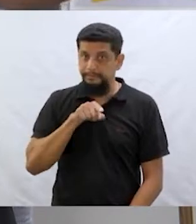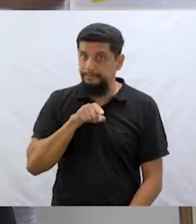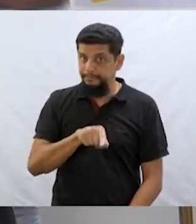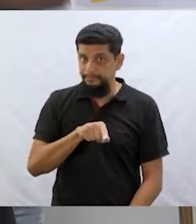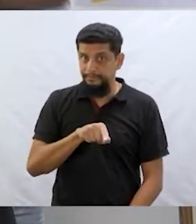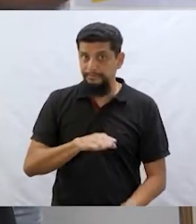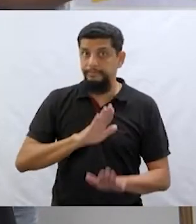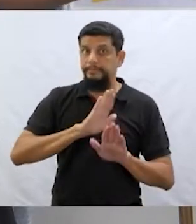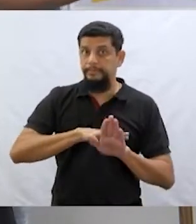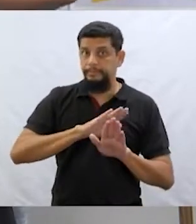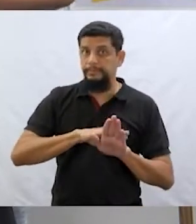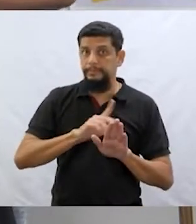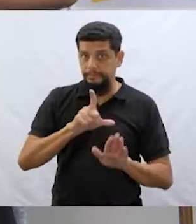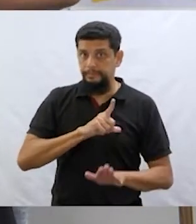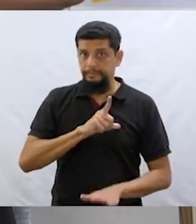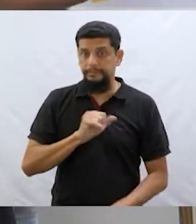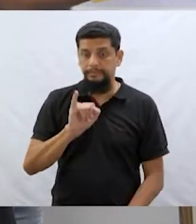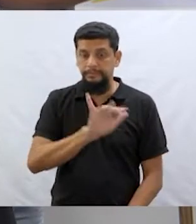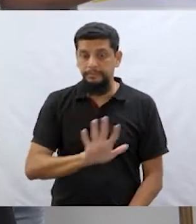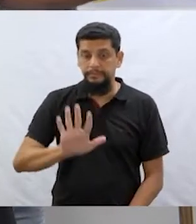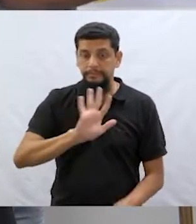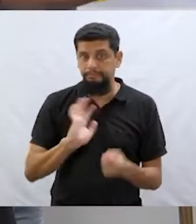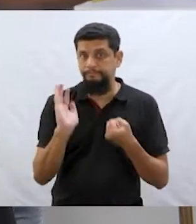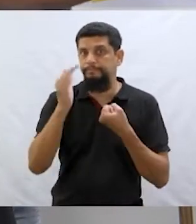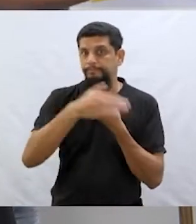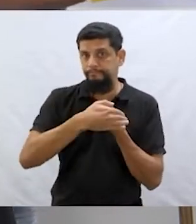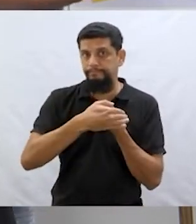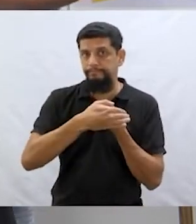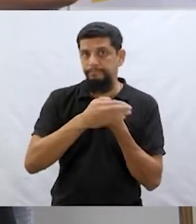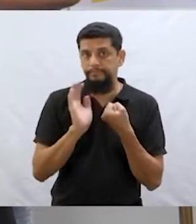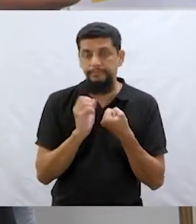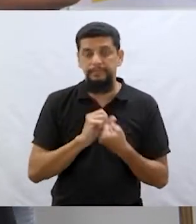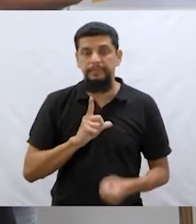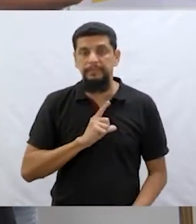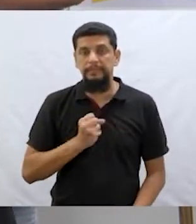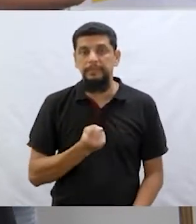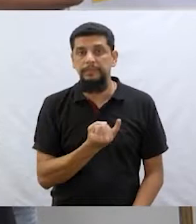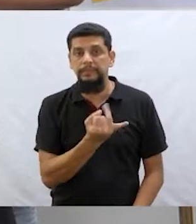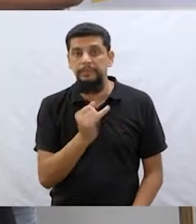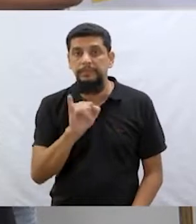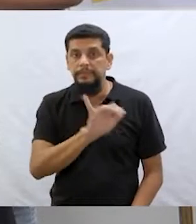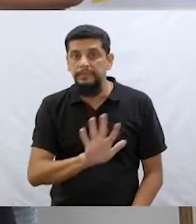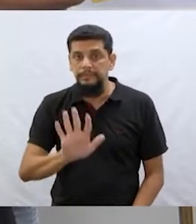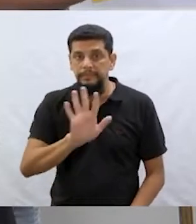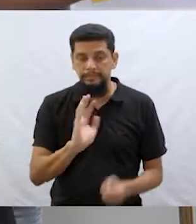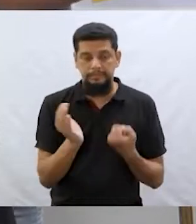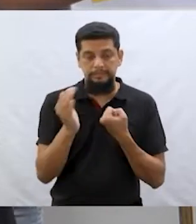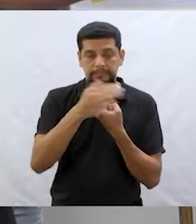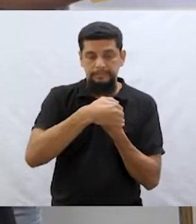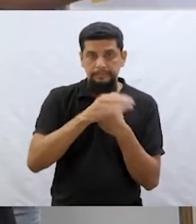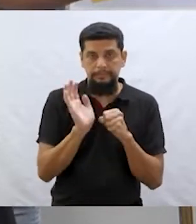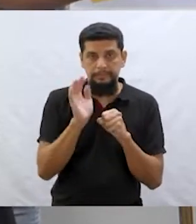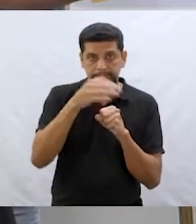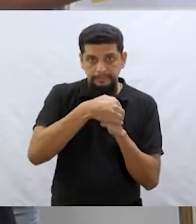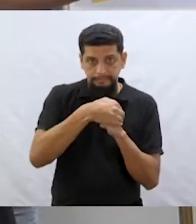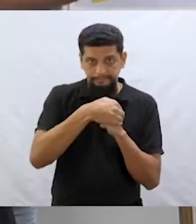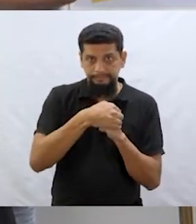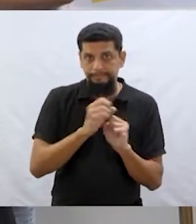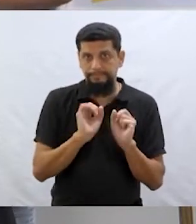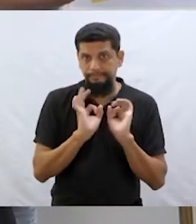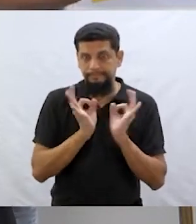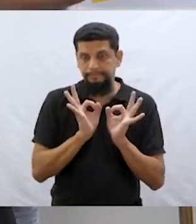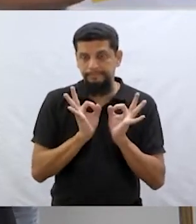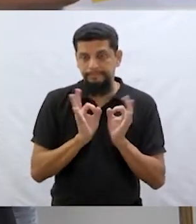de interrogação aqui, tem uma imagem, tá? Terão algumas imagens, né? E a gente vai ter que descobrir o que